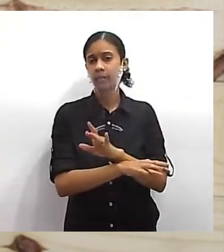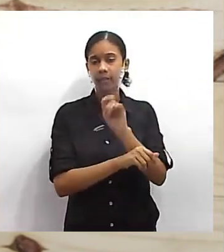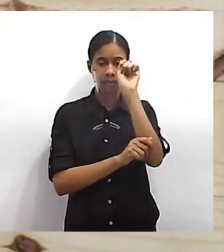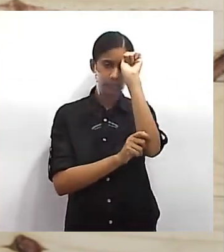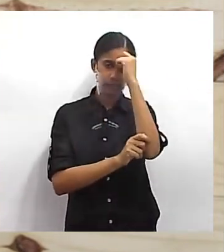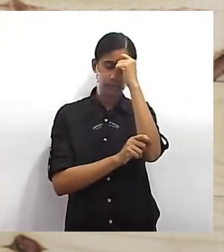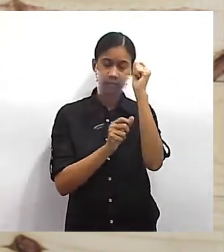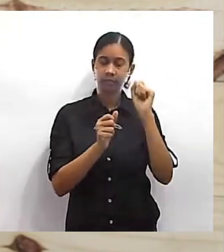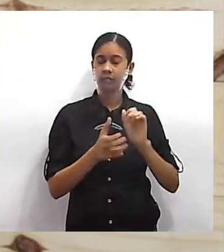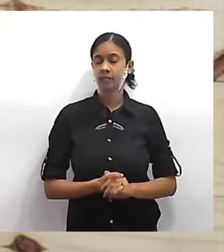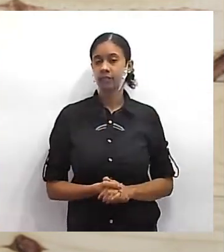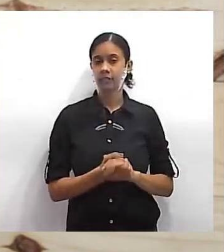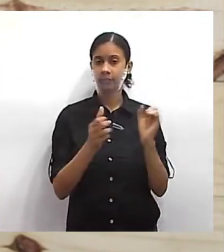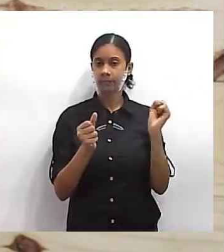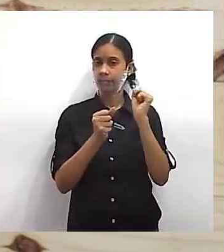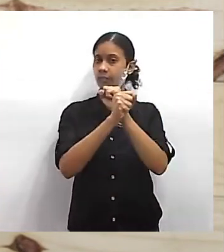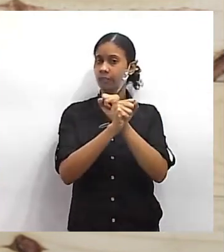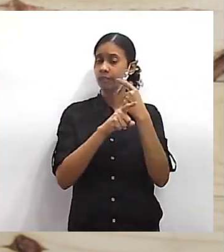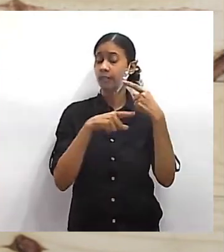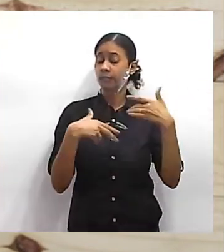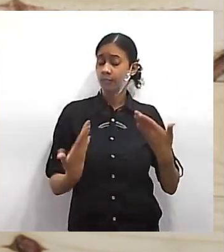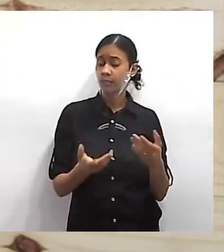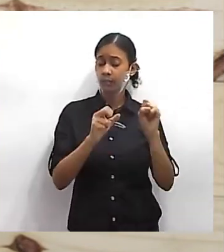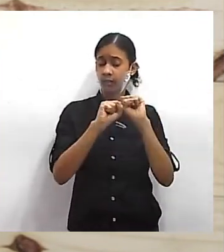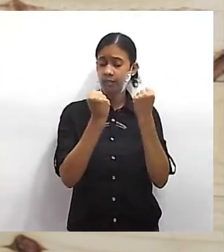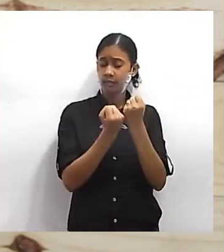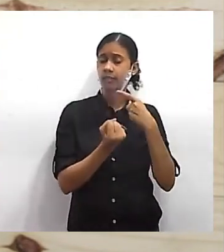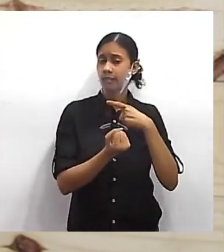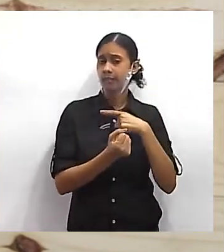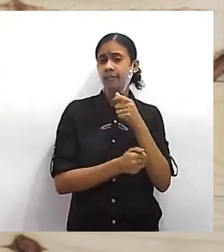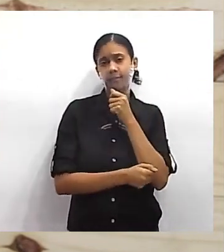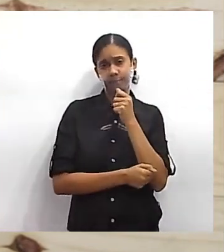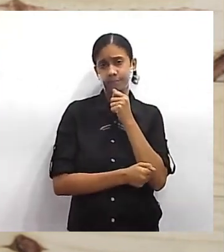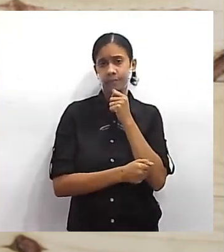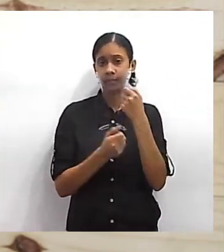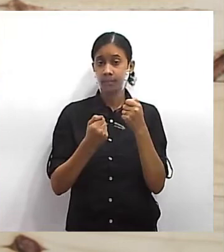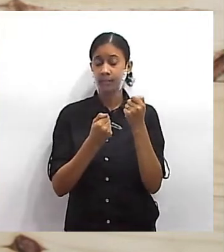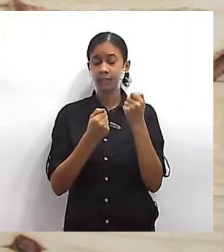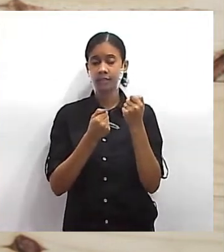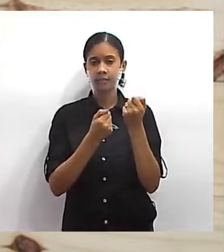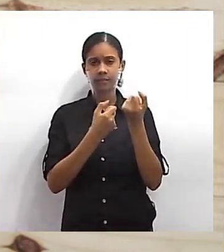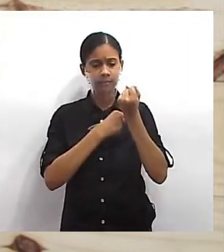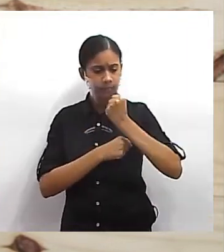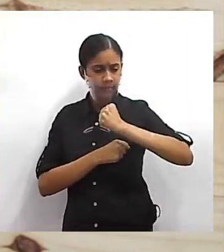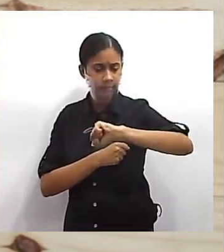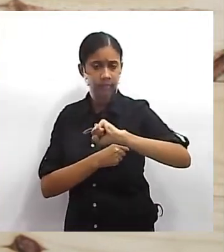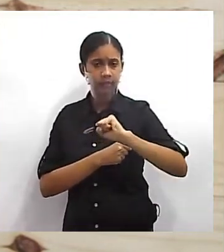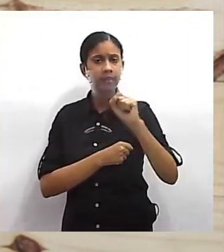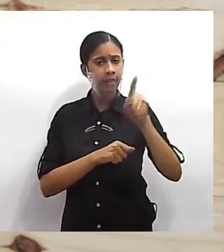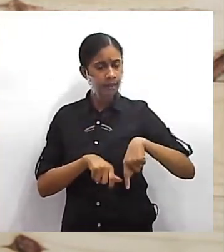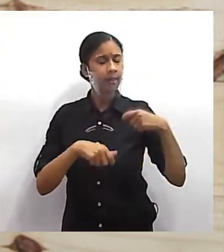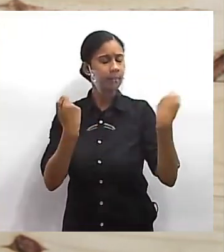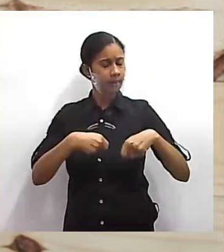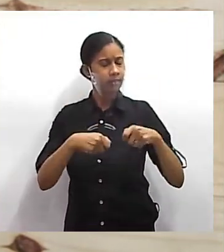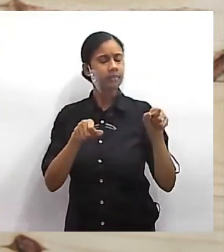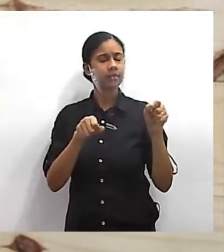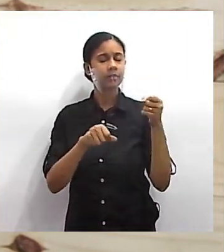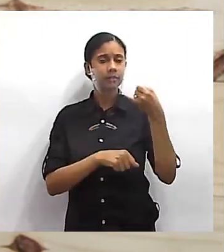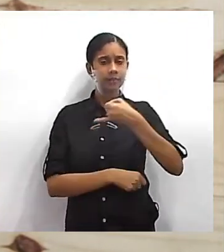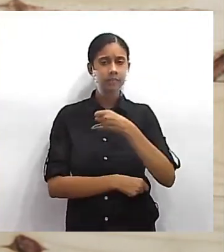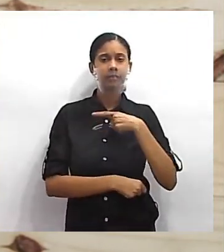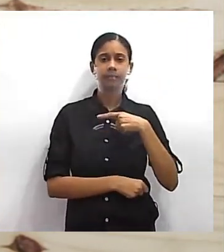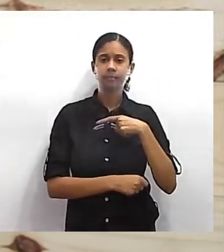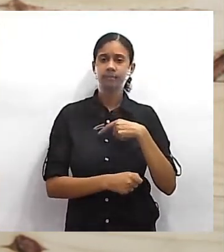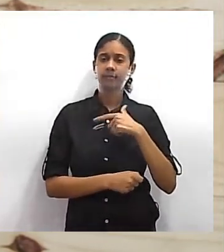profundas em nossa sociedade, e é preciso combatê-las. As cotas são necessárias, sim, nesse sentido, justamente para